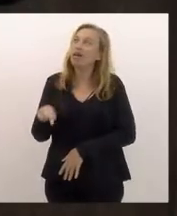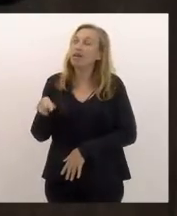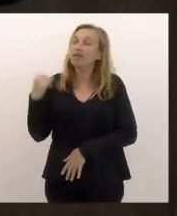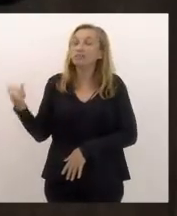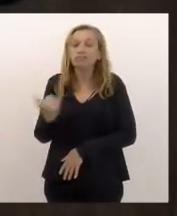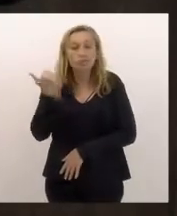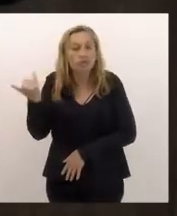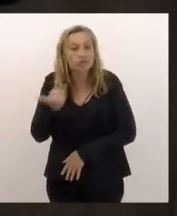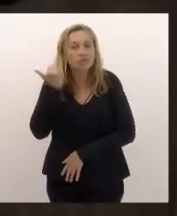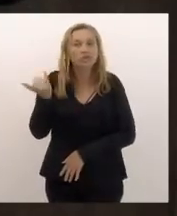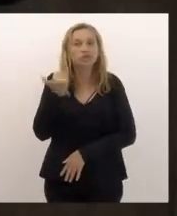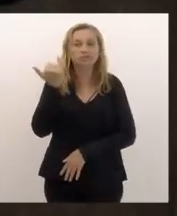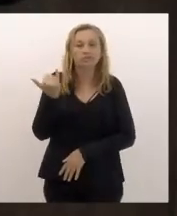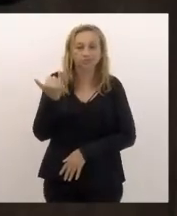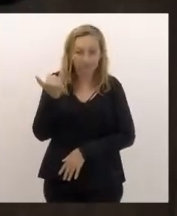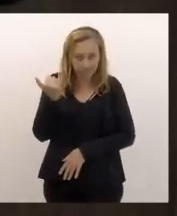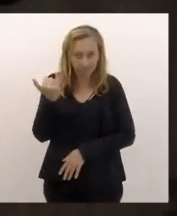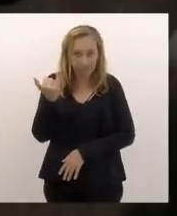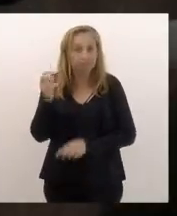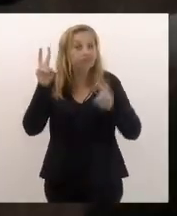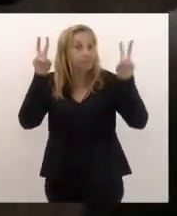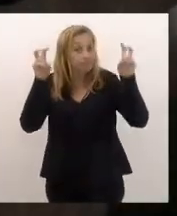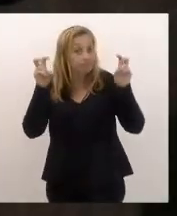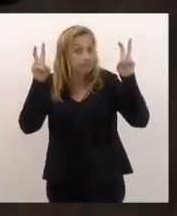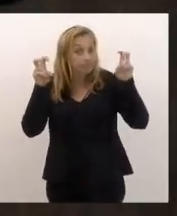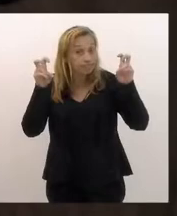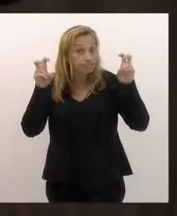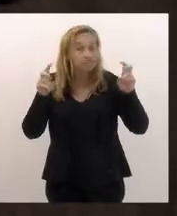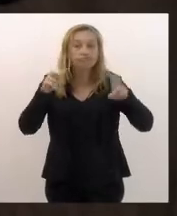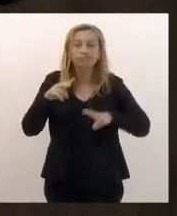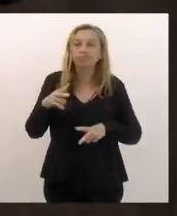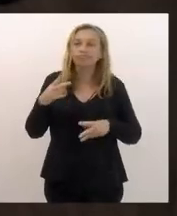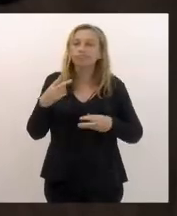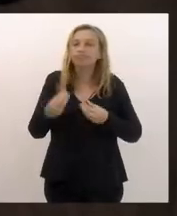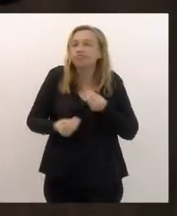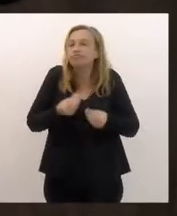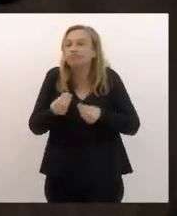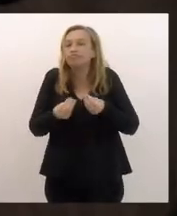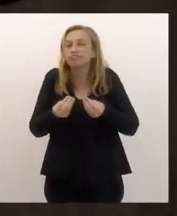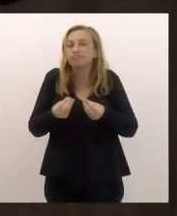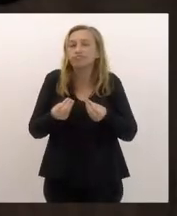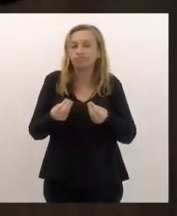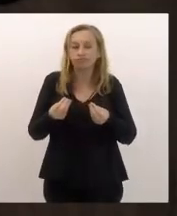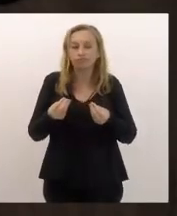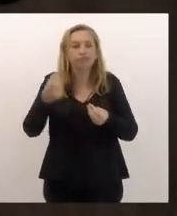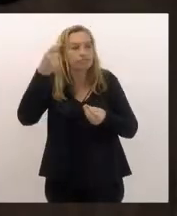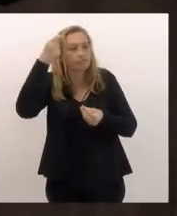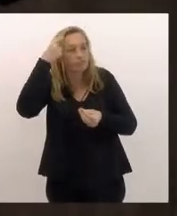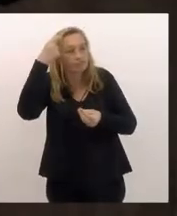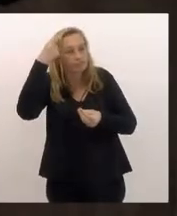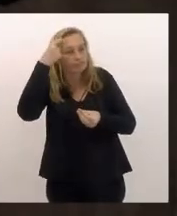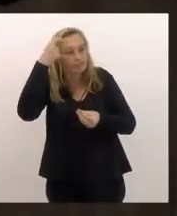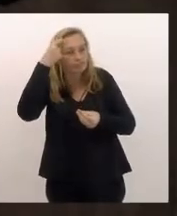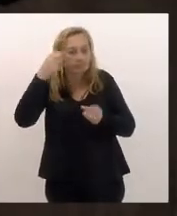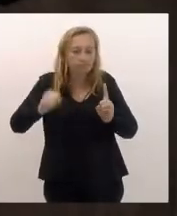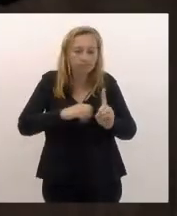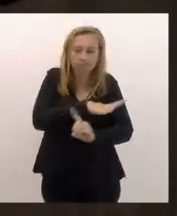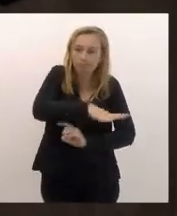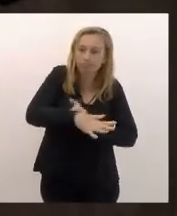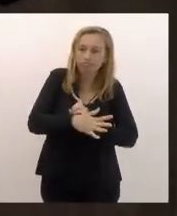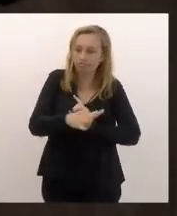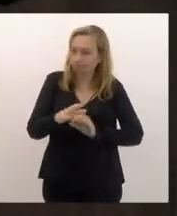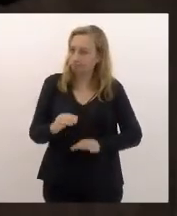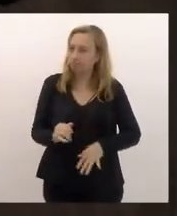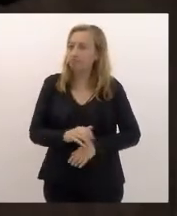muito importante, alusiva a esse tema, e é uma forma de conscientizar a sociedade